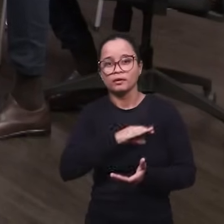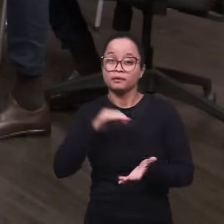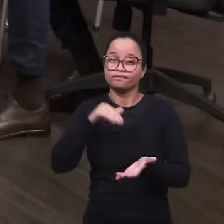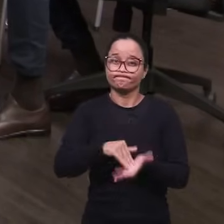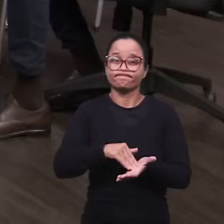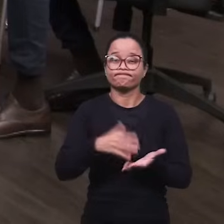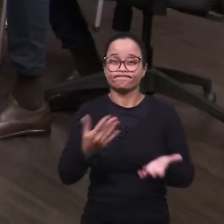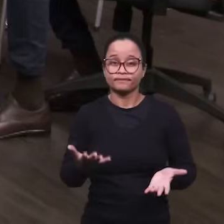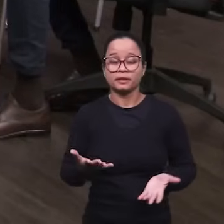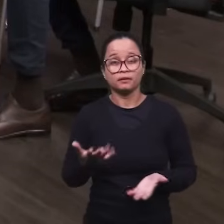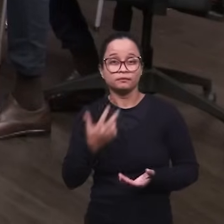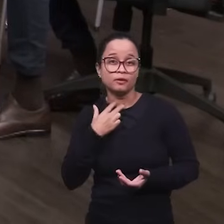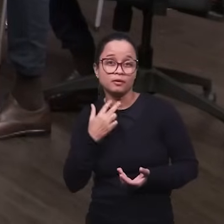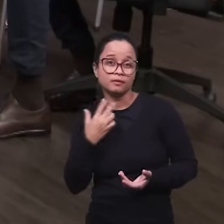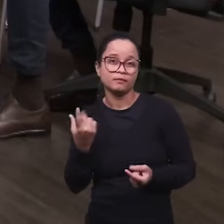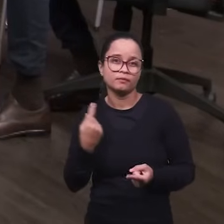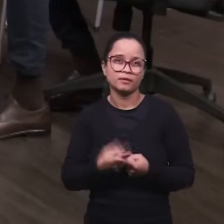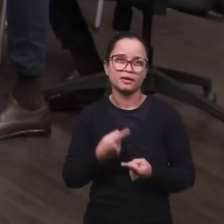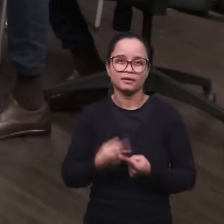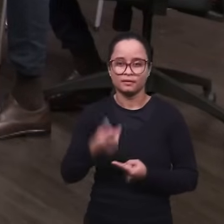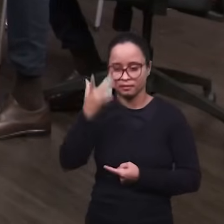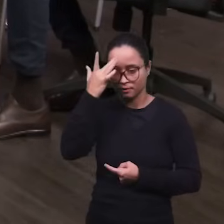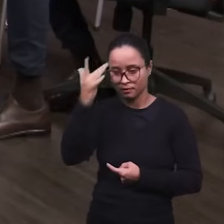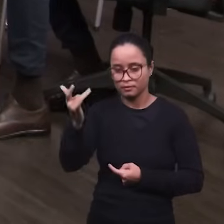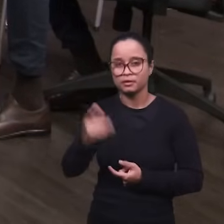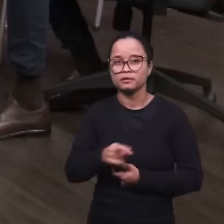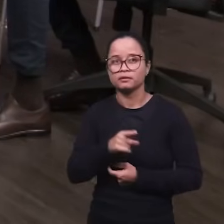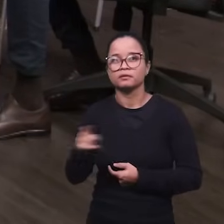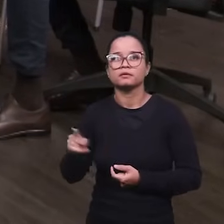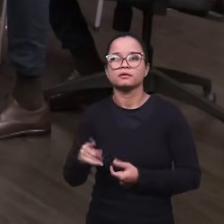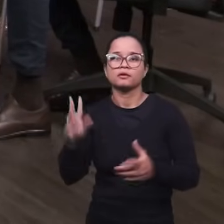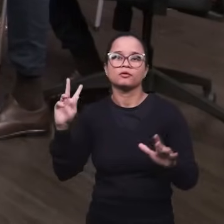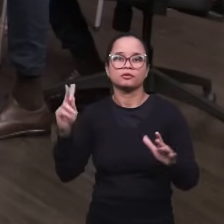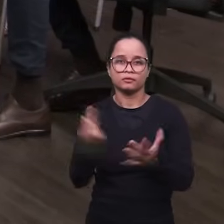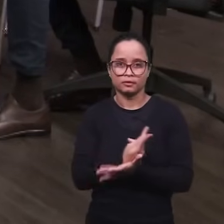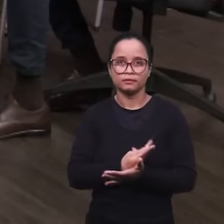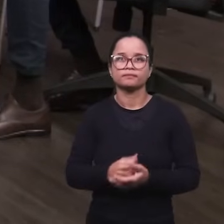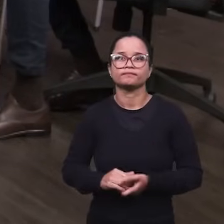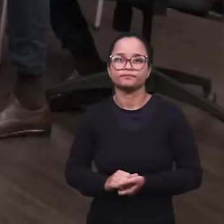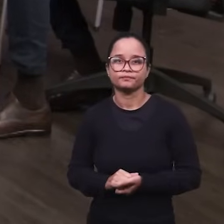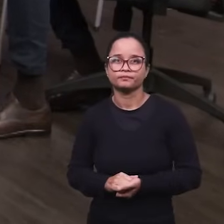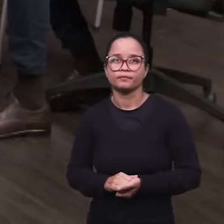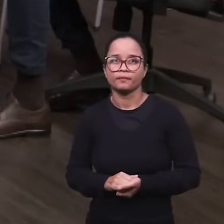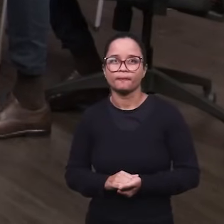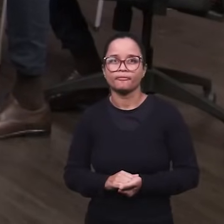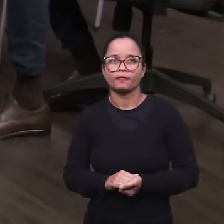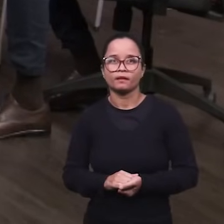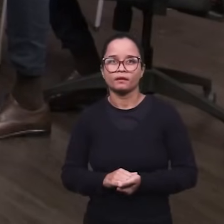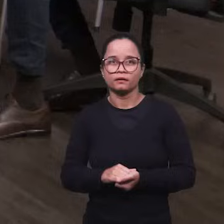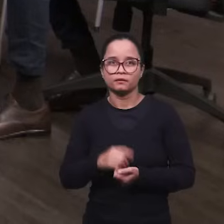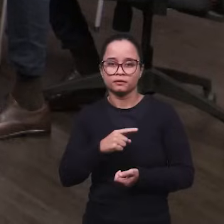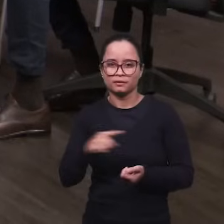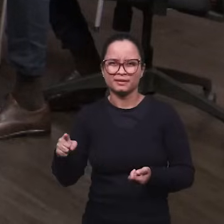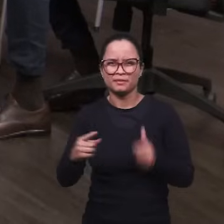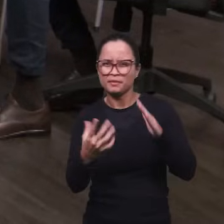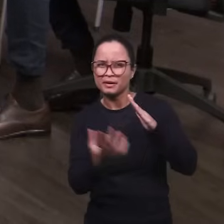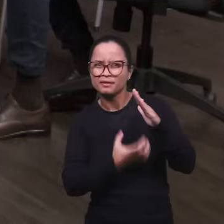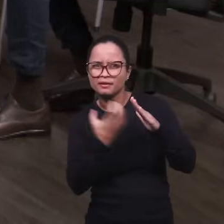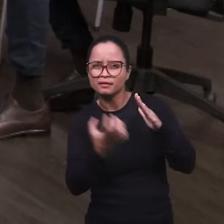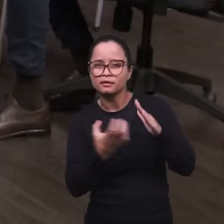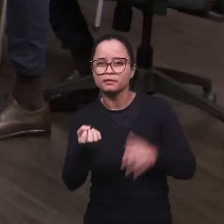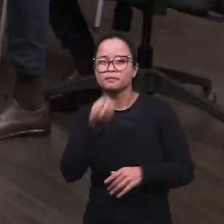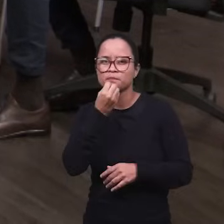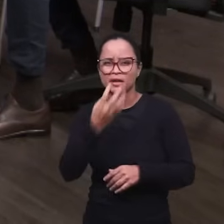Então, não dá para ser assim. Por quê? Porque amanhã o benefício... É isso que acontece, é isso que a gente vê no dia a dia. Quando empresário,